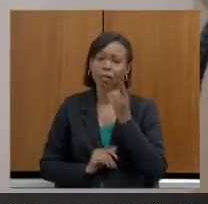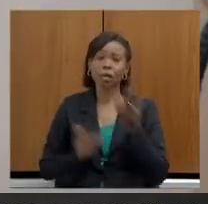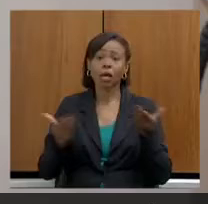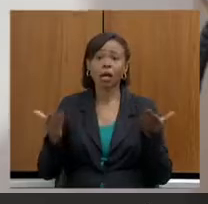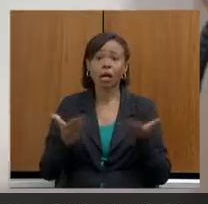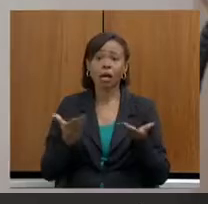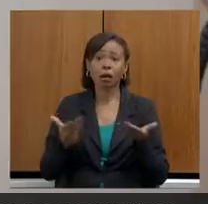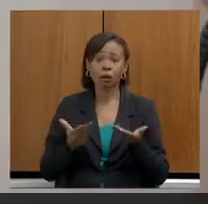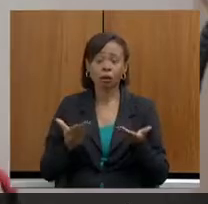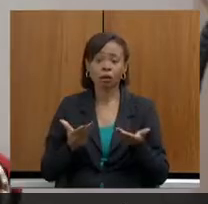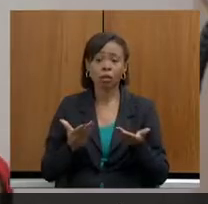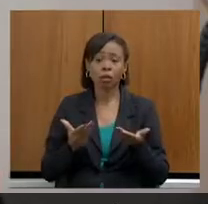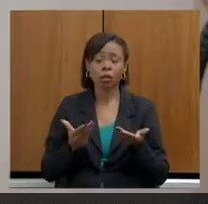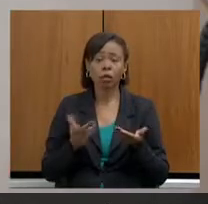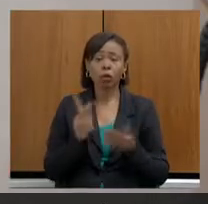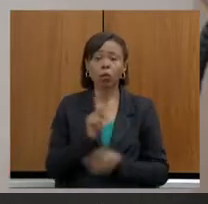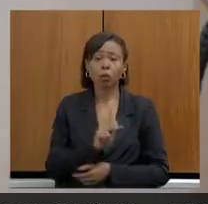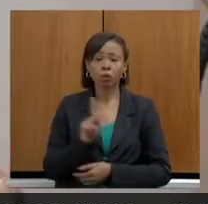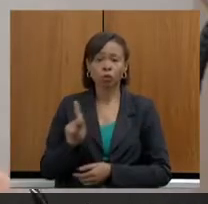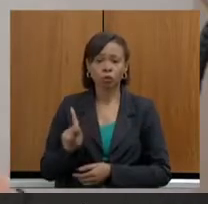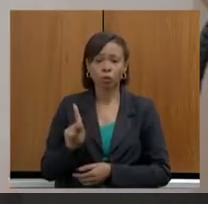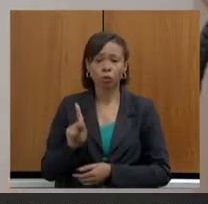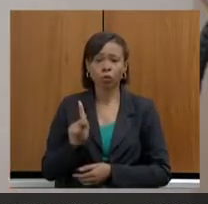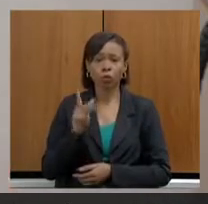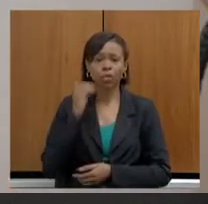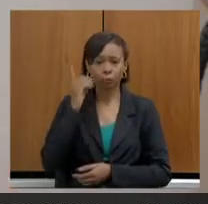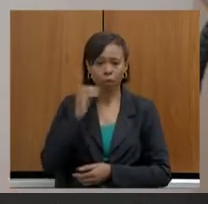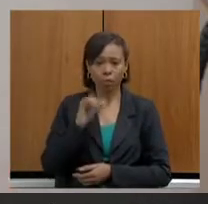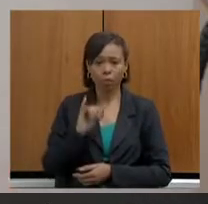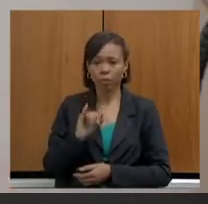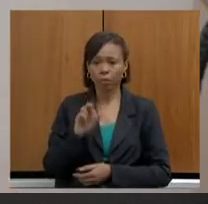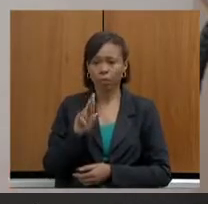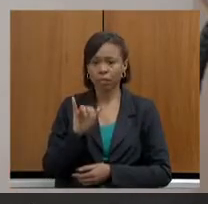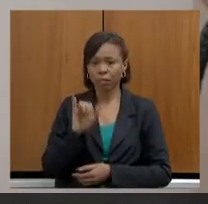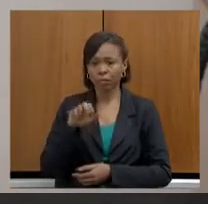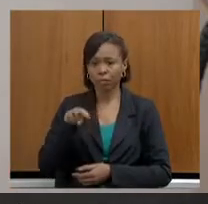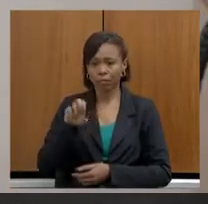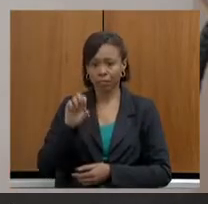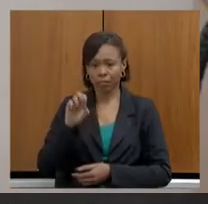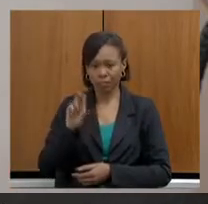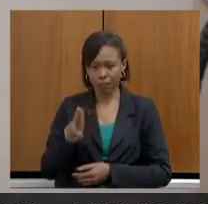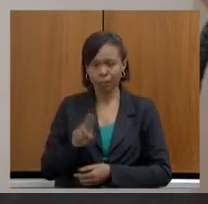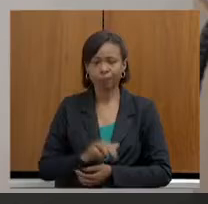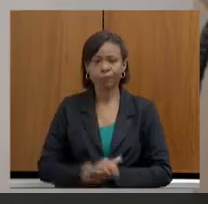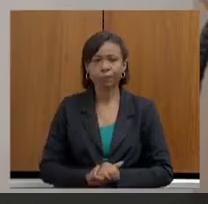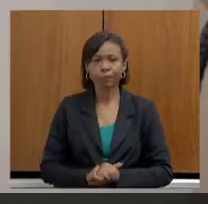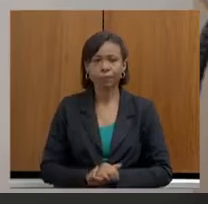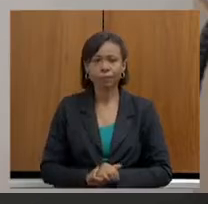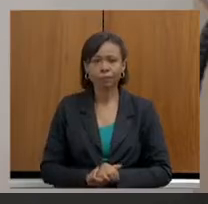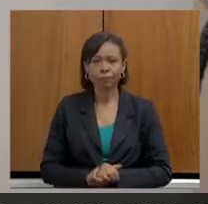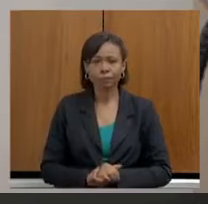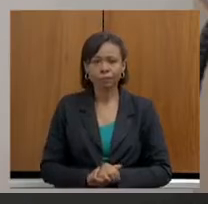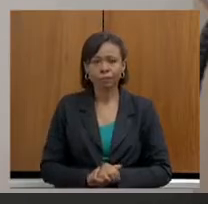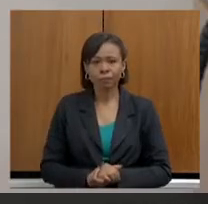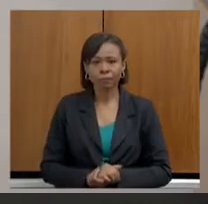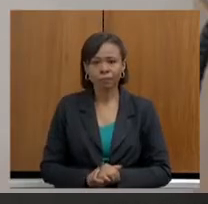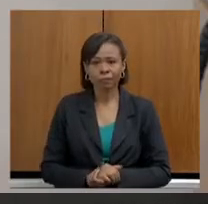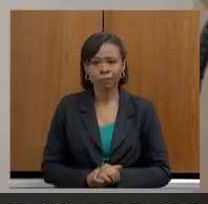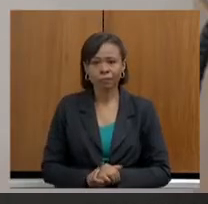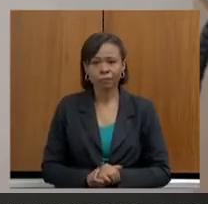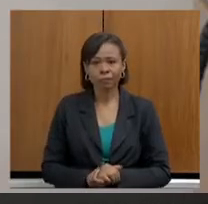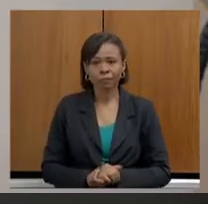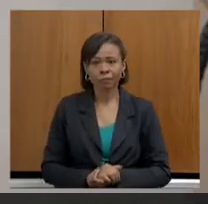passar para as considerações a deputado Professor Irineu Presidente Beatriz do da comissão de educação